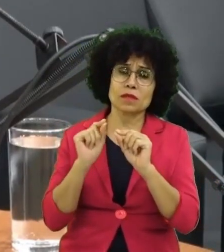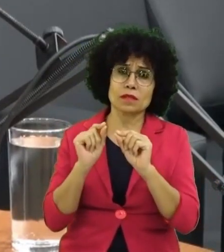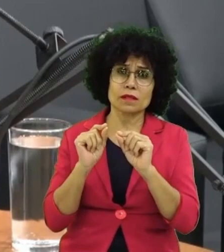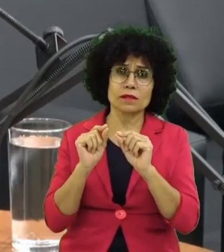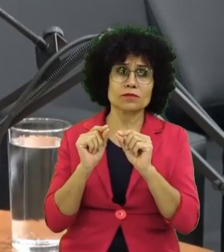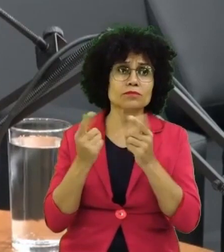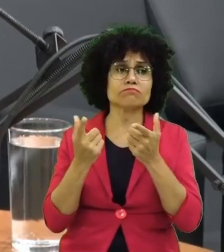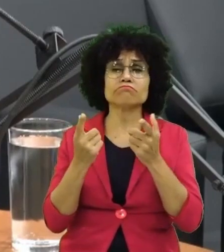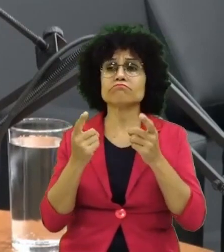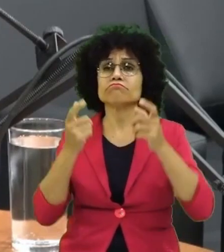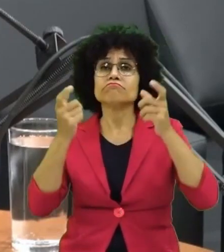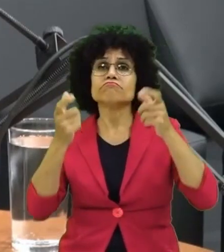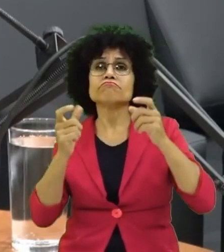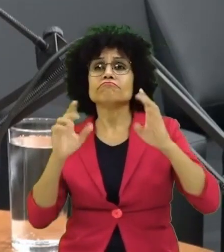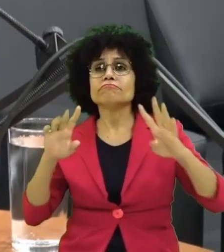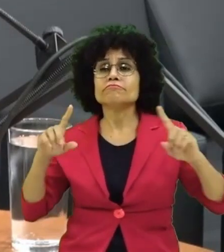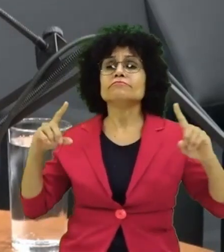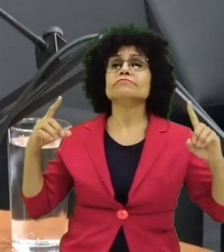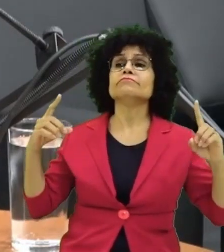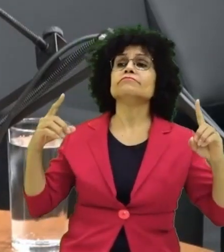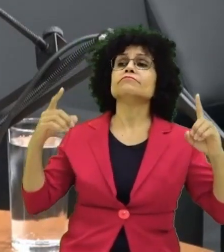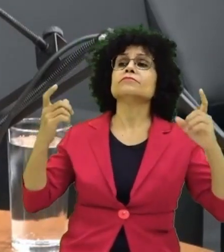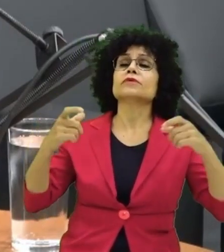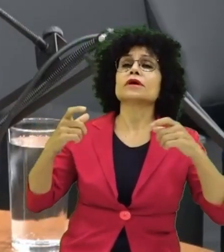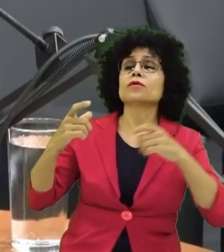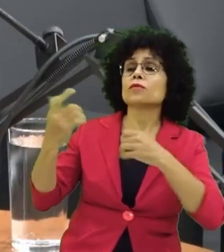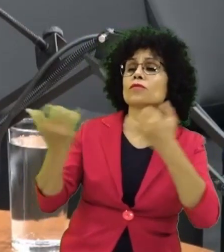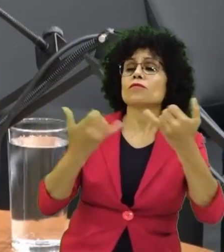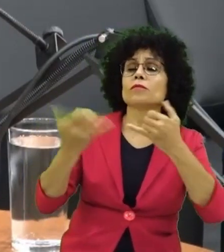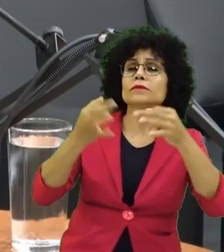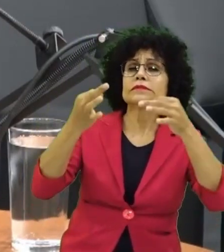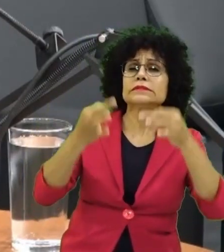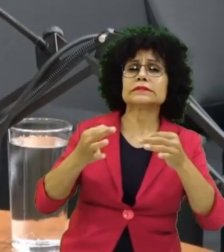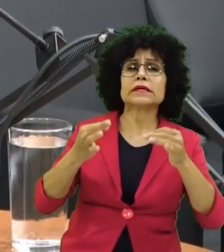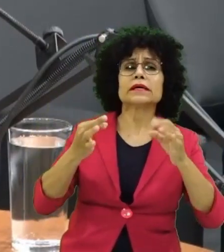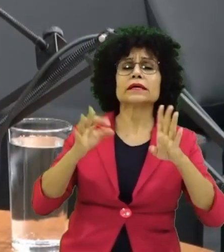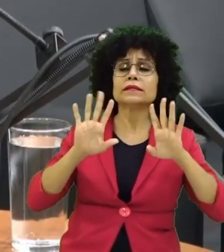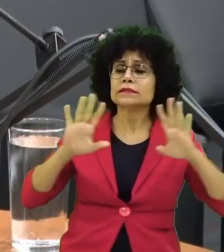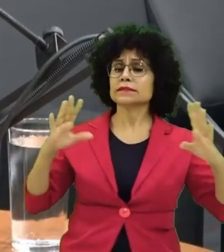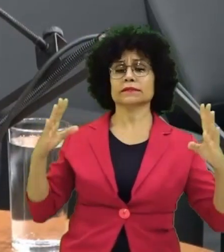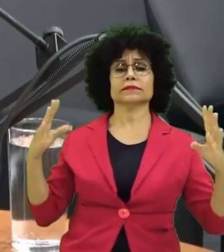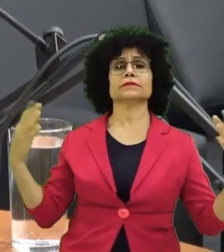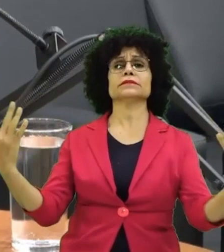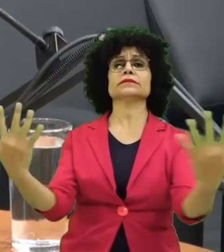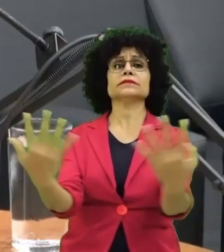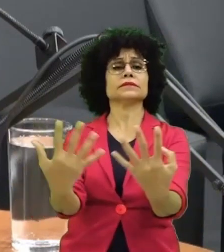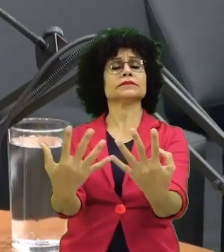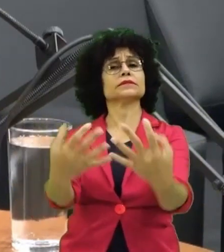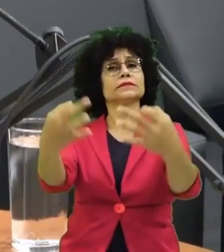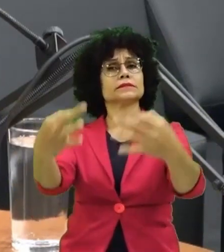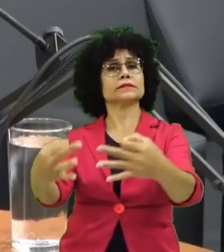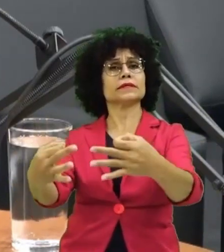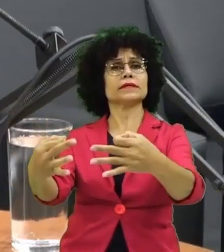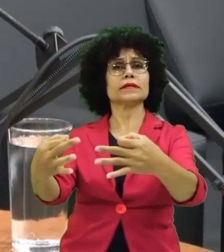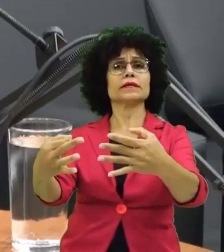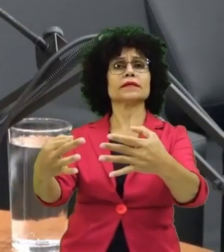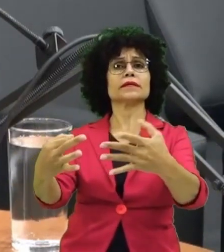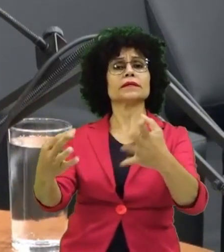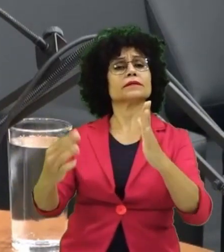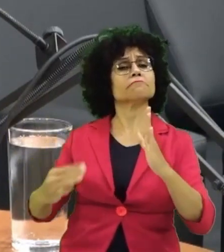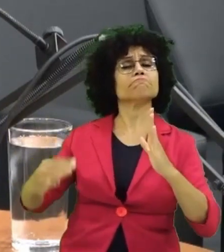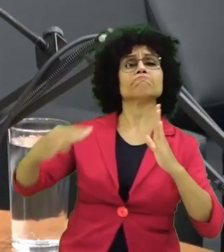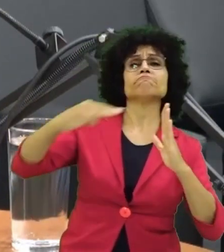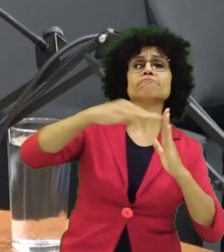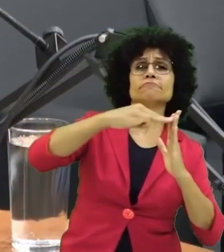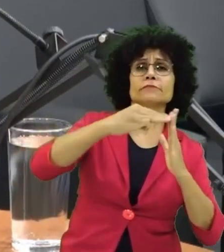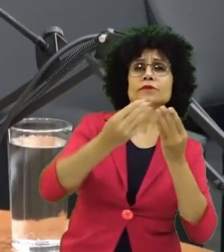um cenário com informações corretas, né? Com metas, né? Onde a gente possa também,